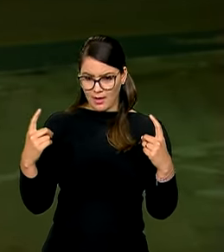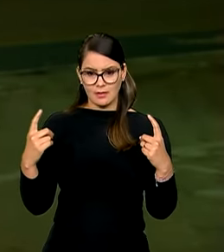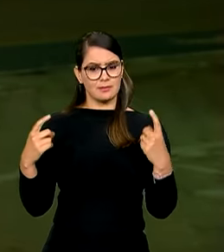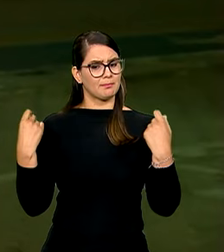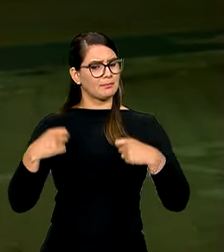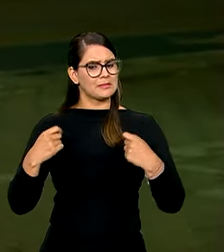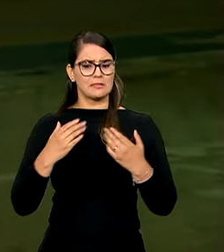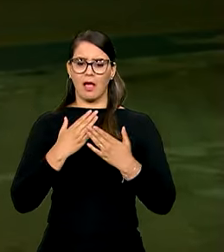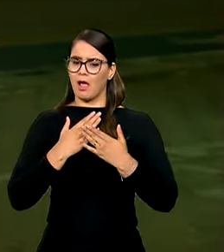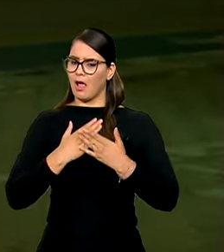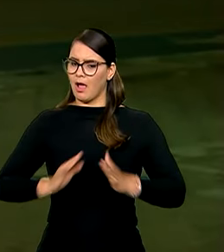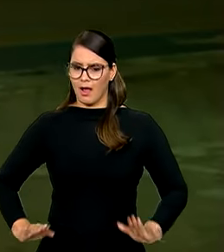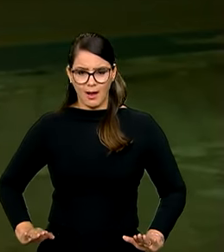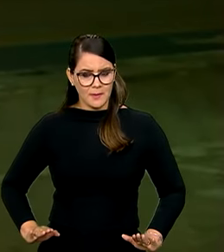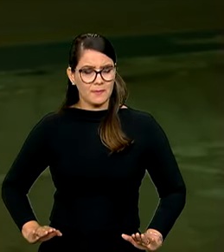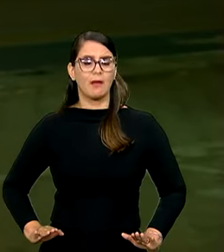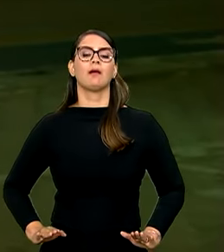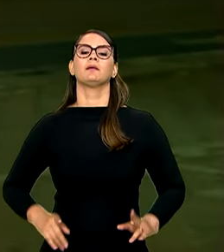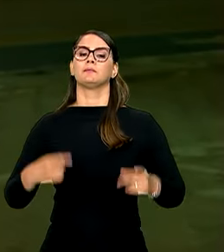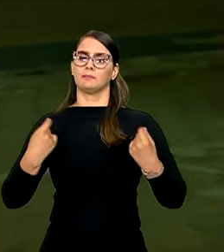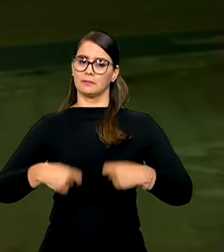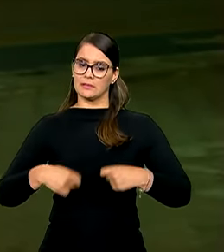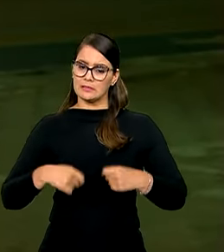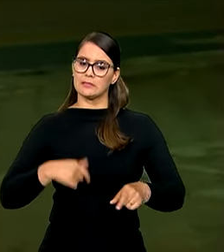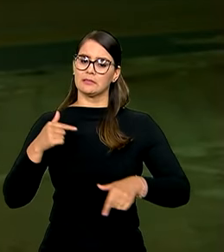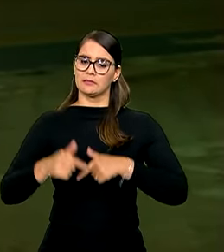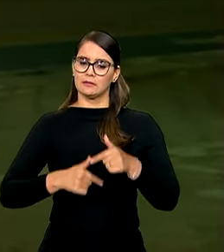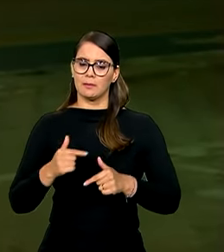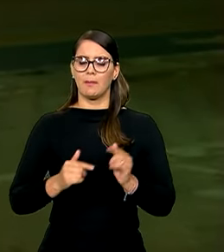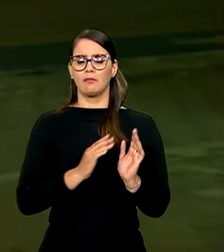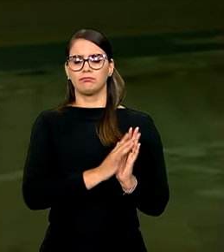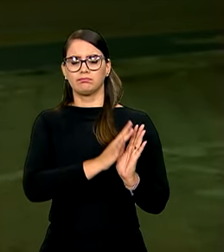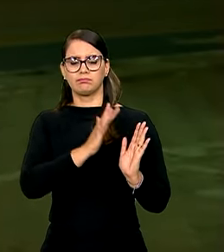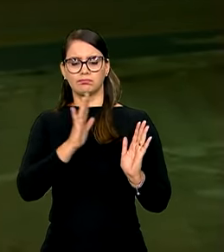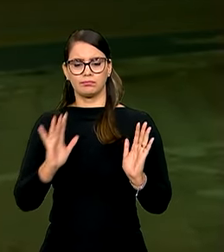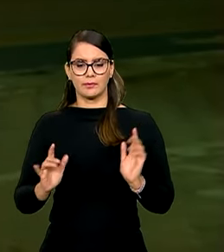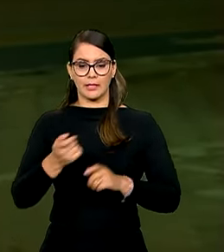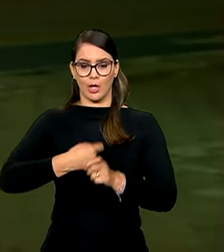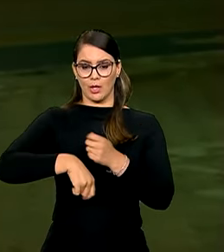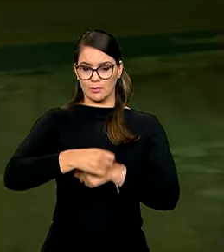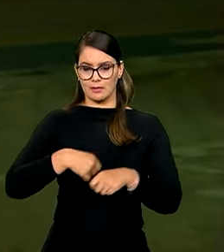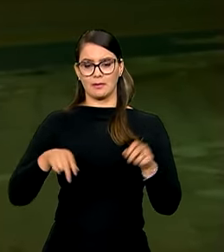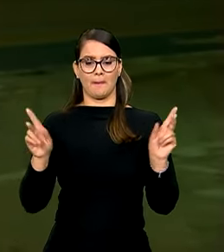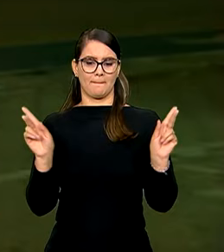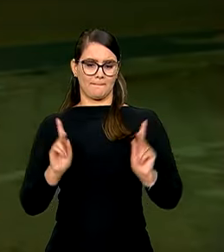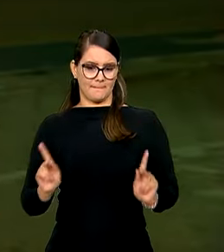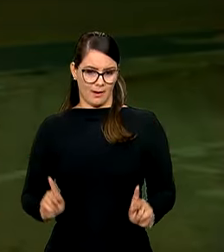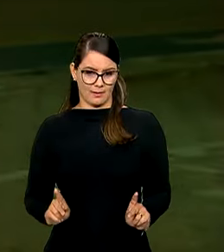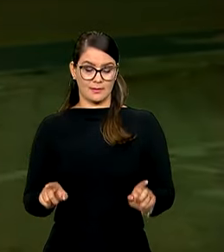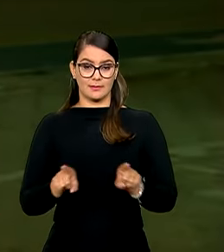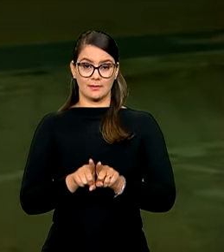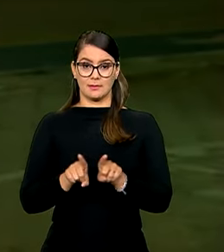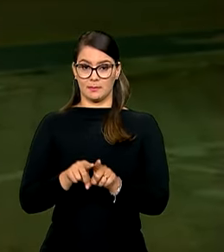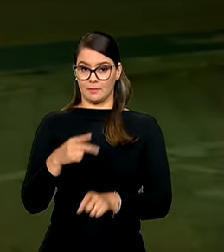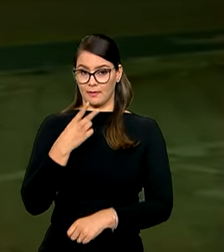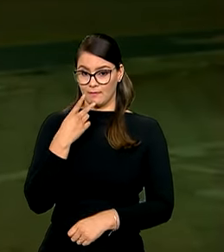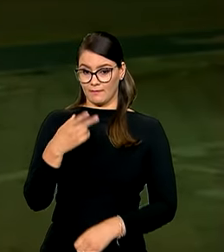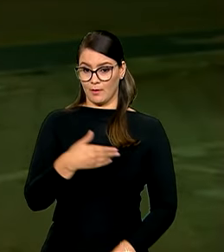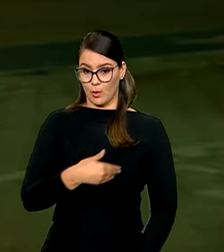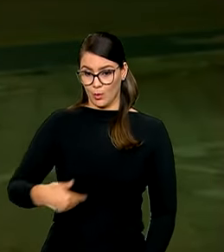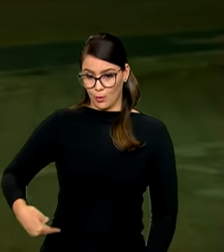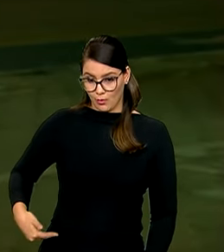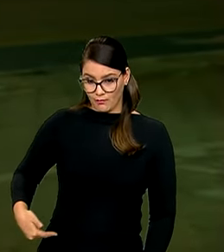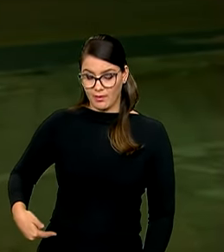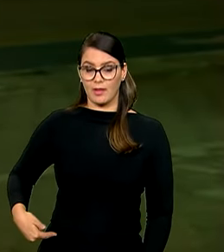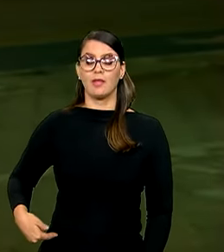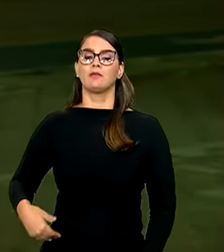ser interrompidos e que é preciso trabalhar para um processo de negociação de paz. Também reforçou que o governo